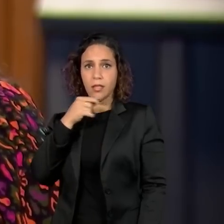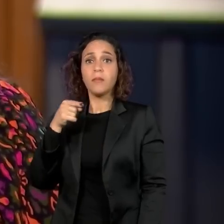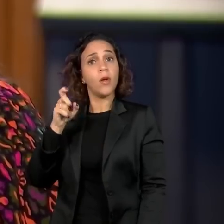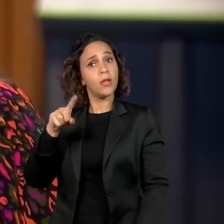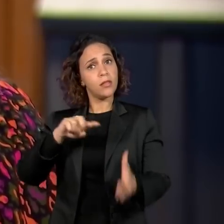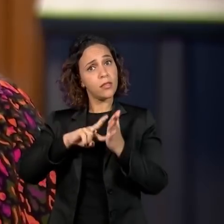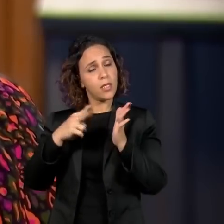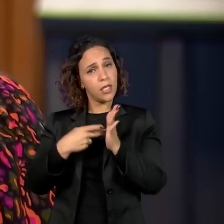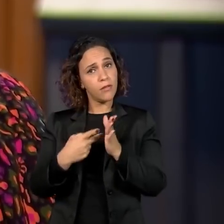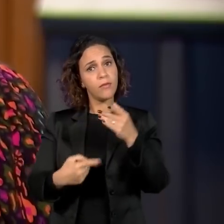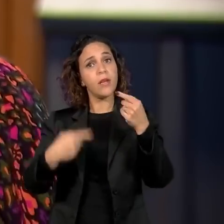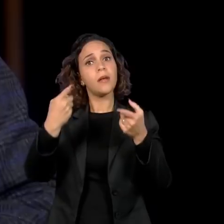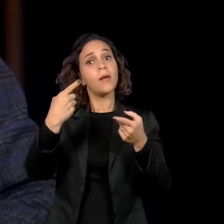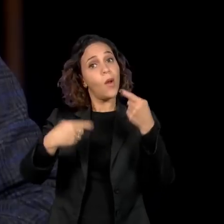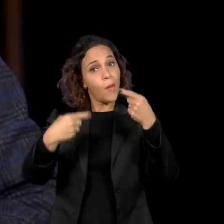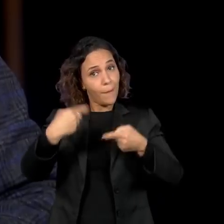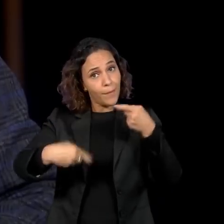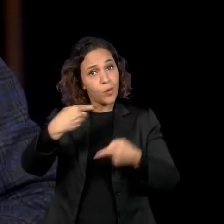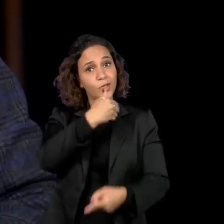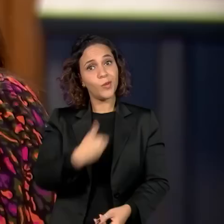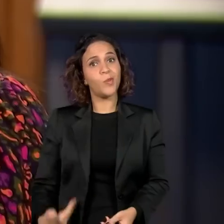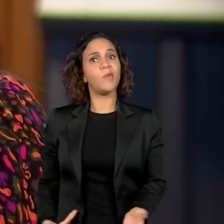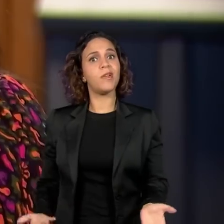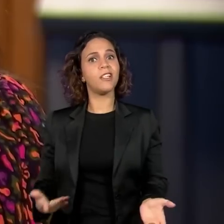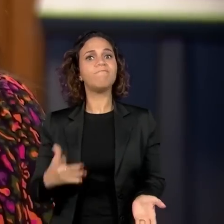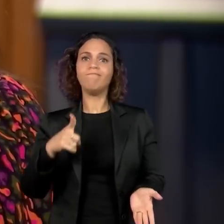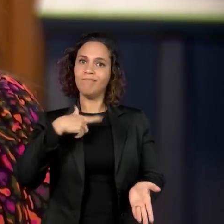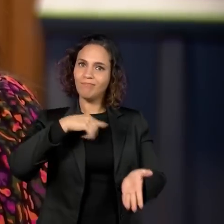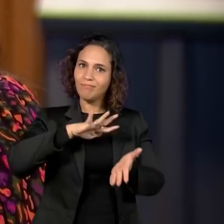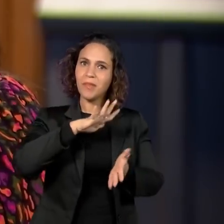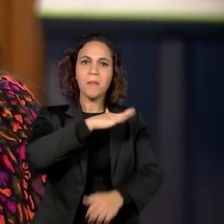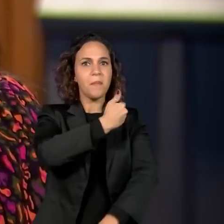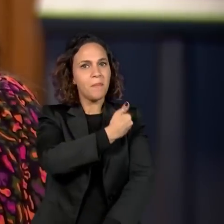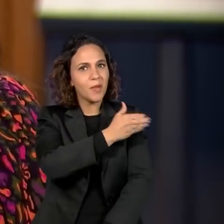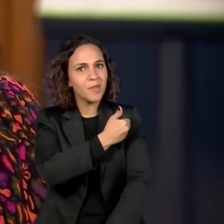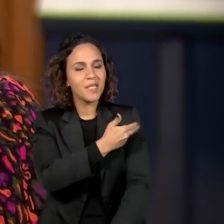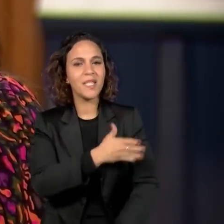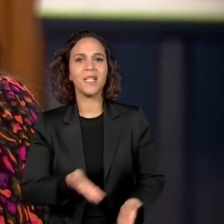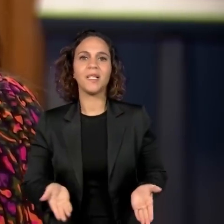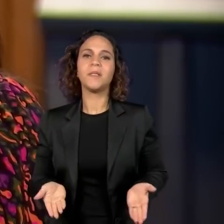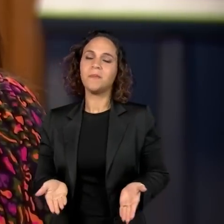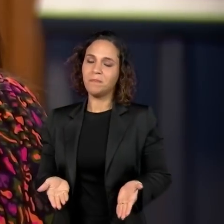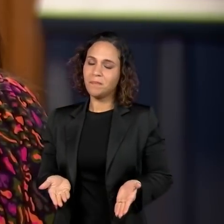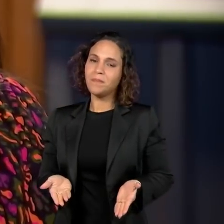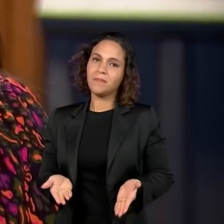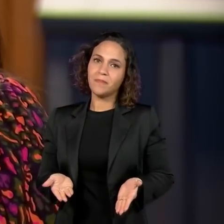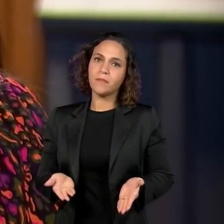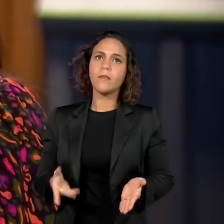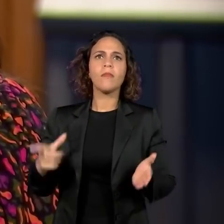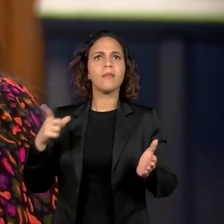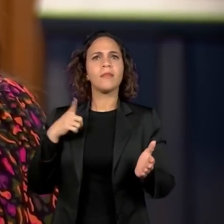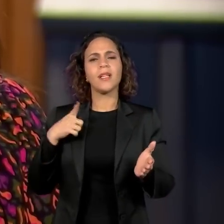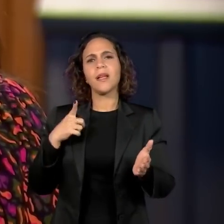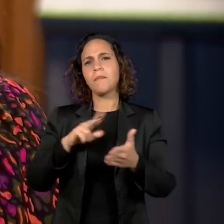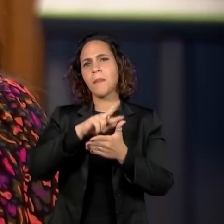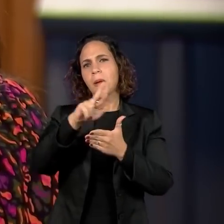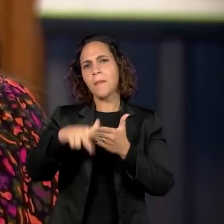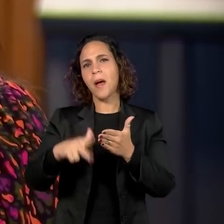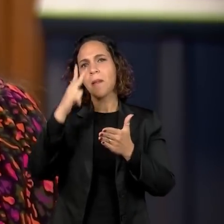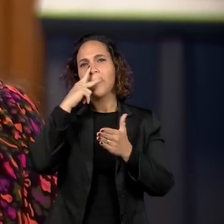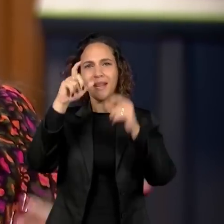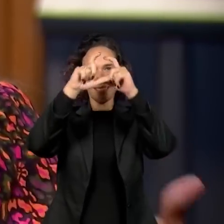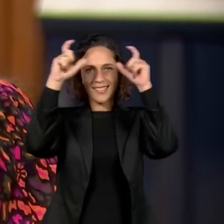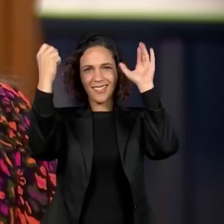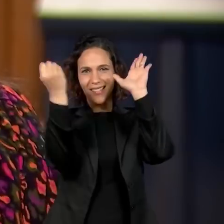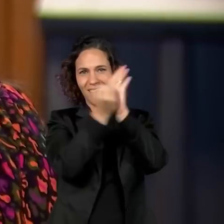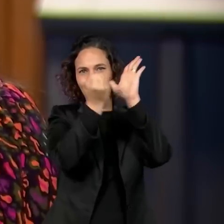políticas públicas. De preconceito. Exatamente. Né? Então, eu acho que uma série de estigmas foram